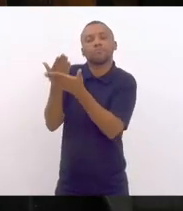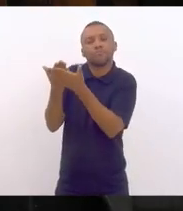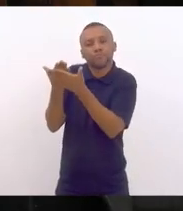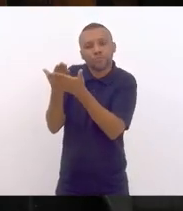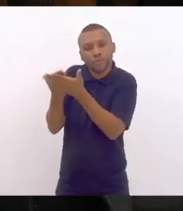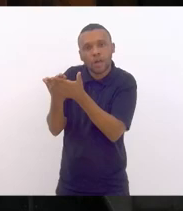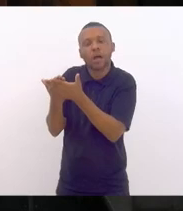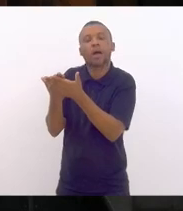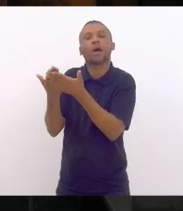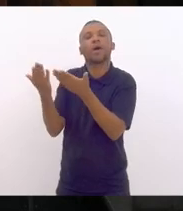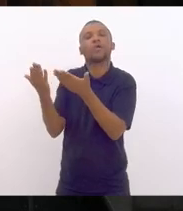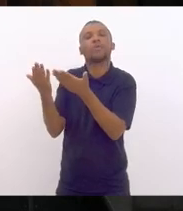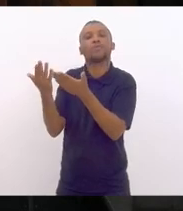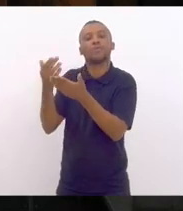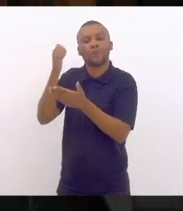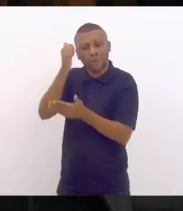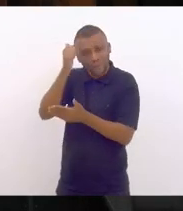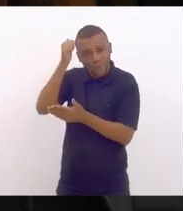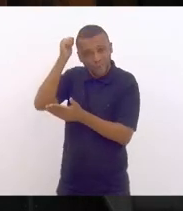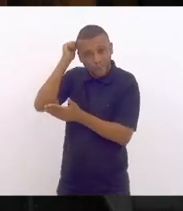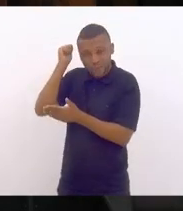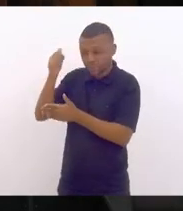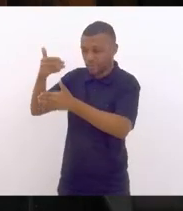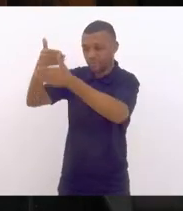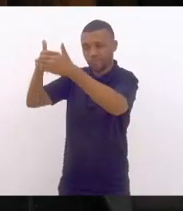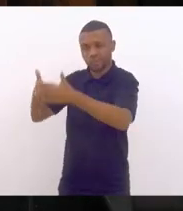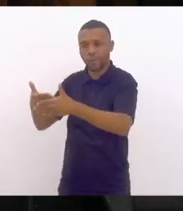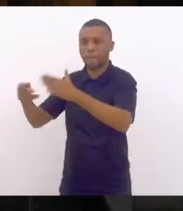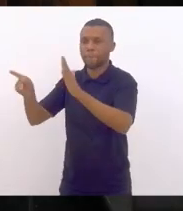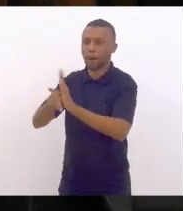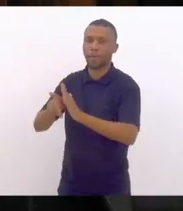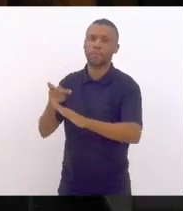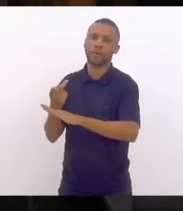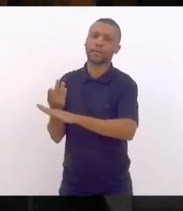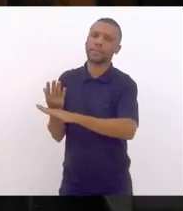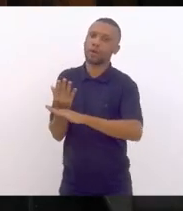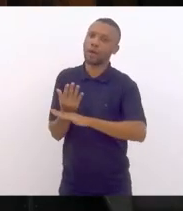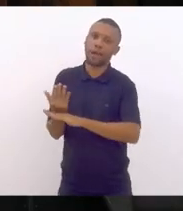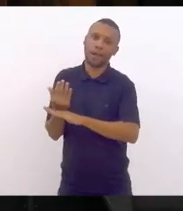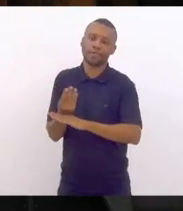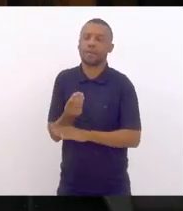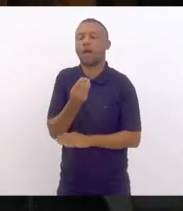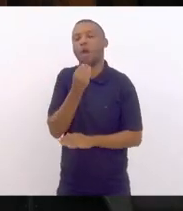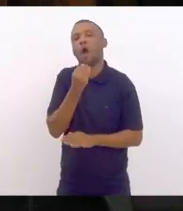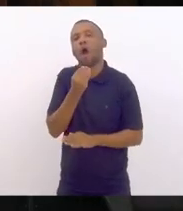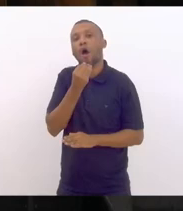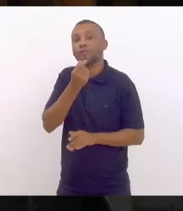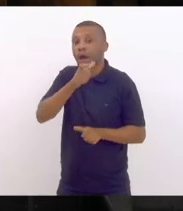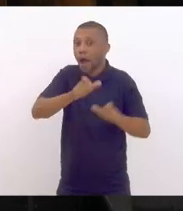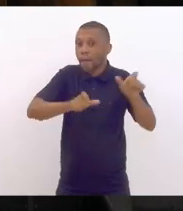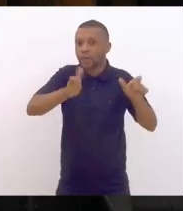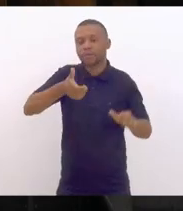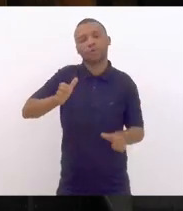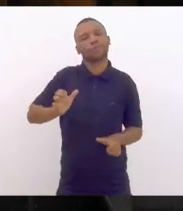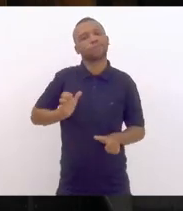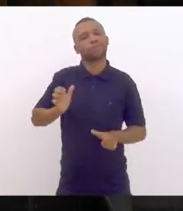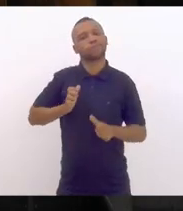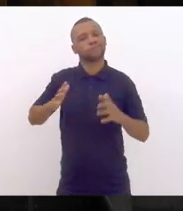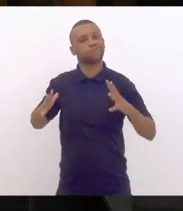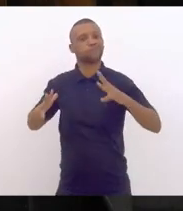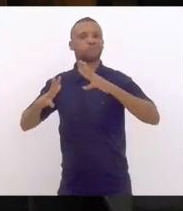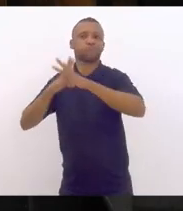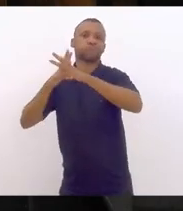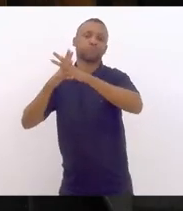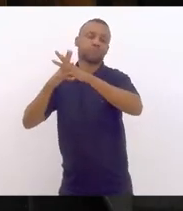Unificado da UERJ e evidentemente as pessoas que têm mais poder aquisitivo e por via